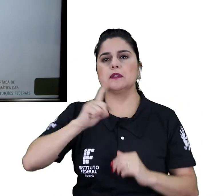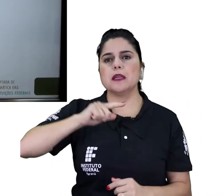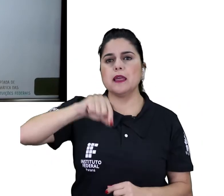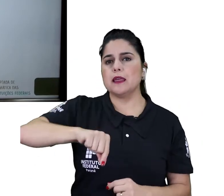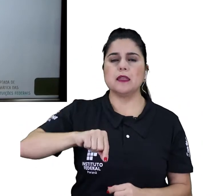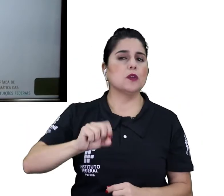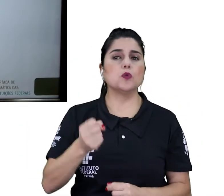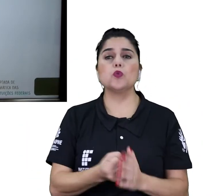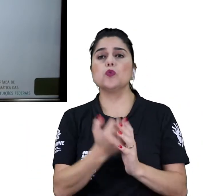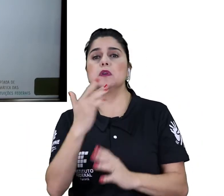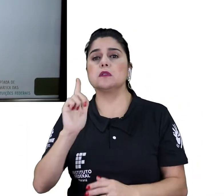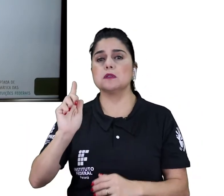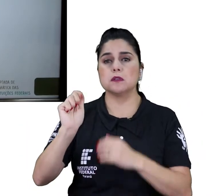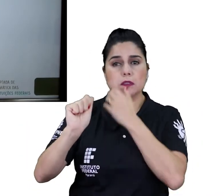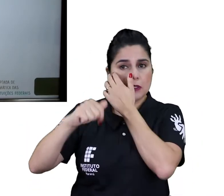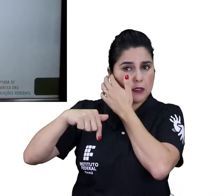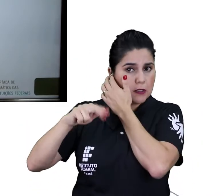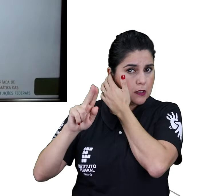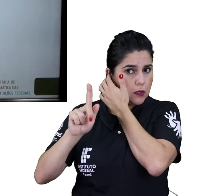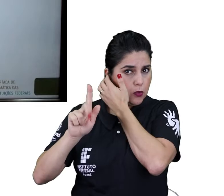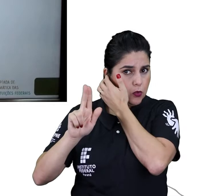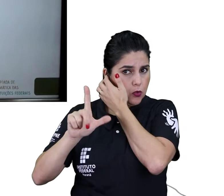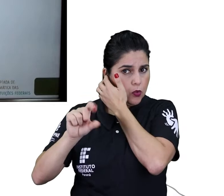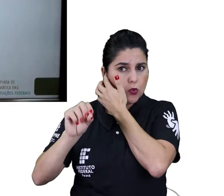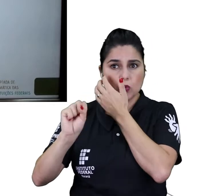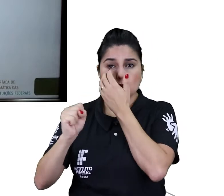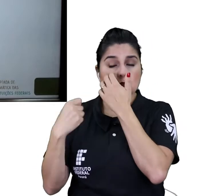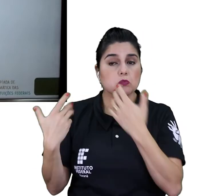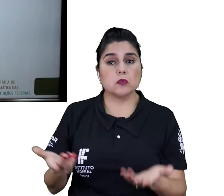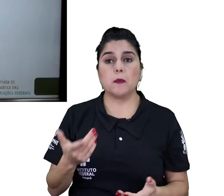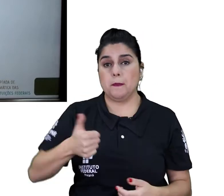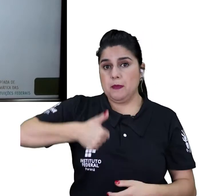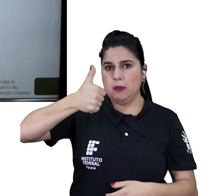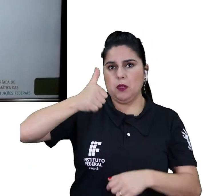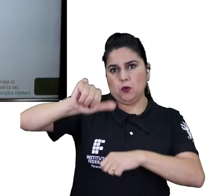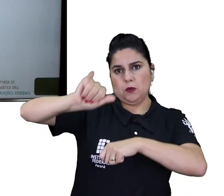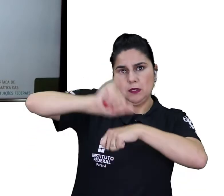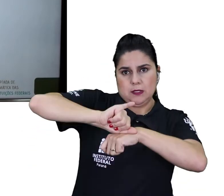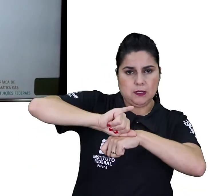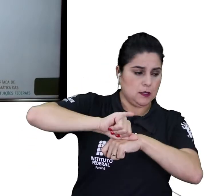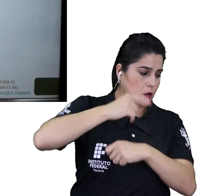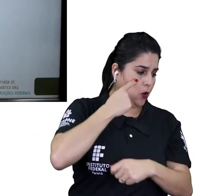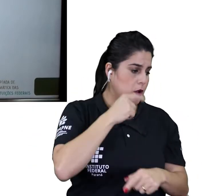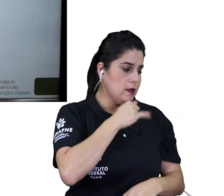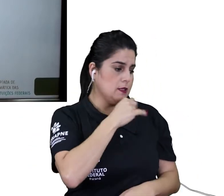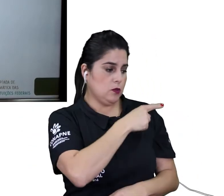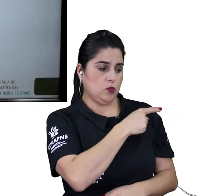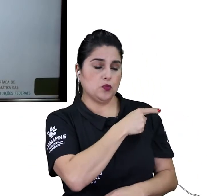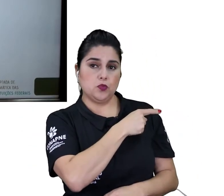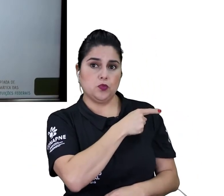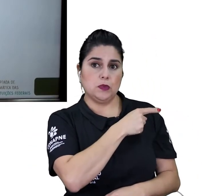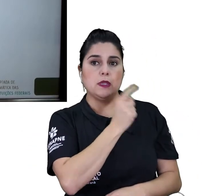Duas formas diferentes. A gente calcula o ângulo central, por exemplo, este aqui, que vai ser